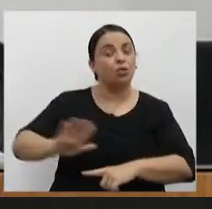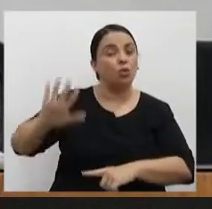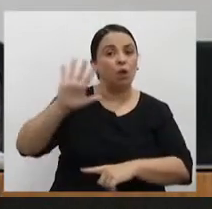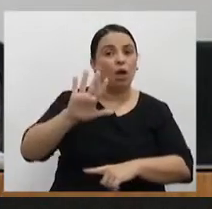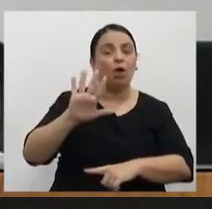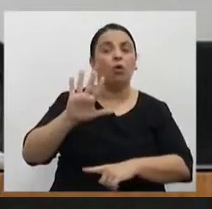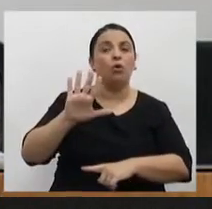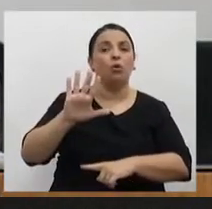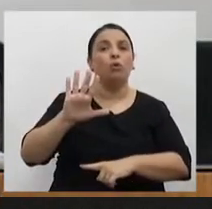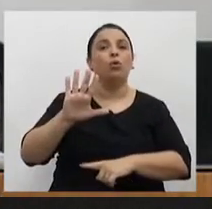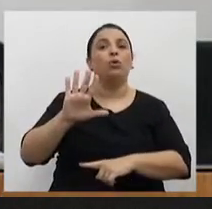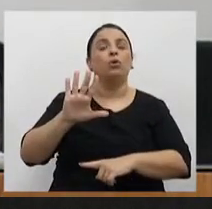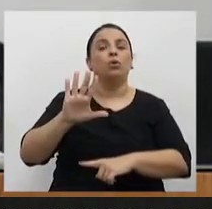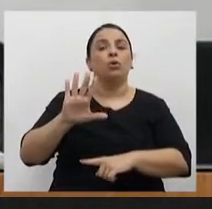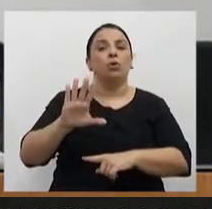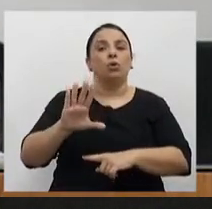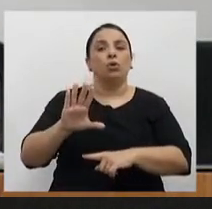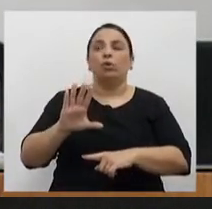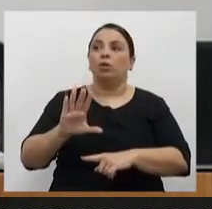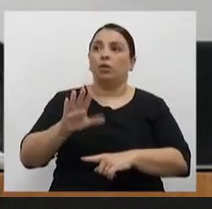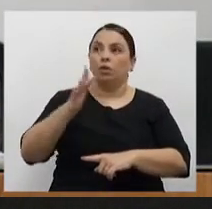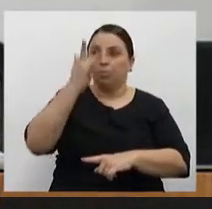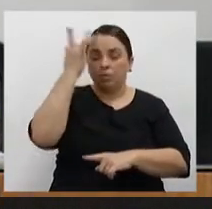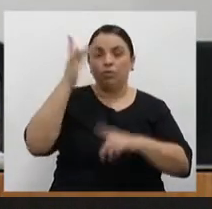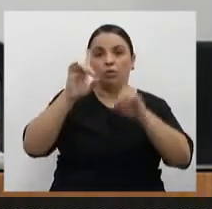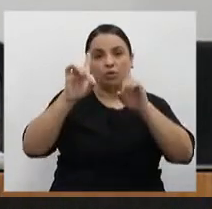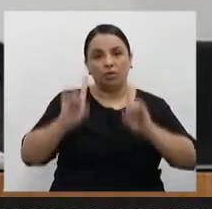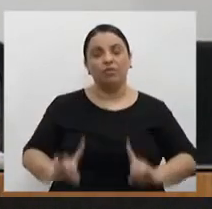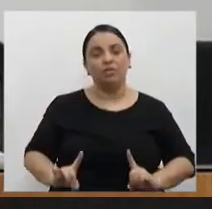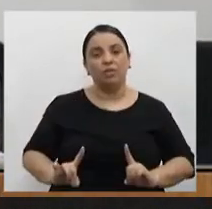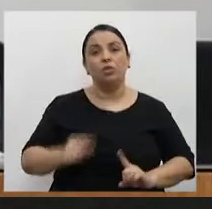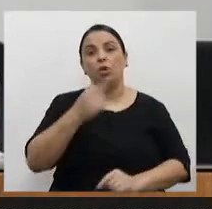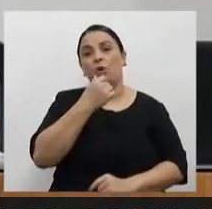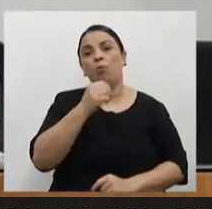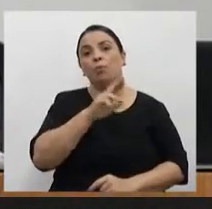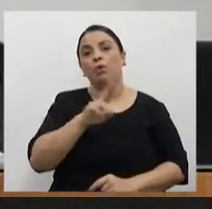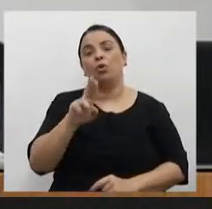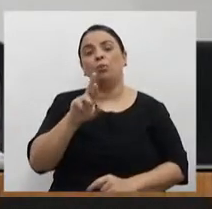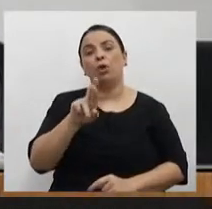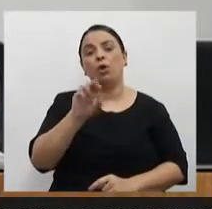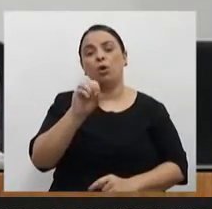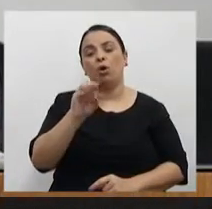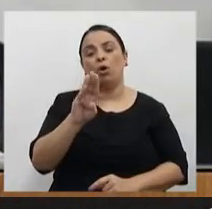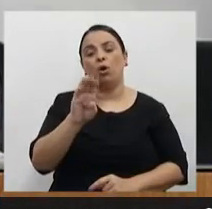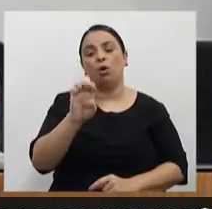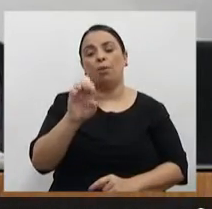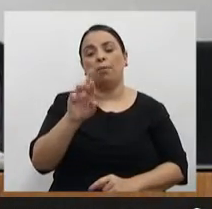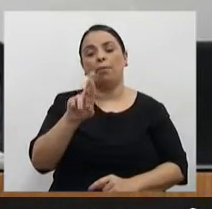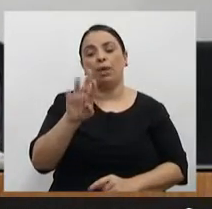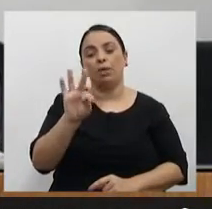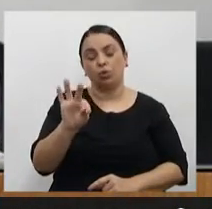com Deficiência, presidente Roberto Carlos. 5 minutos, Roberto Carlos.